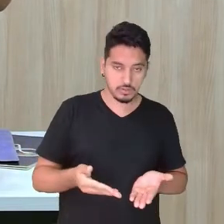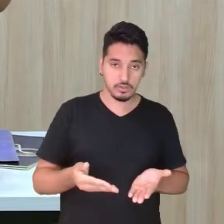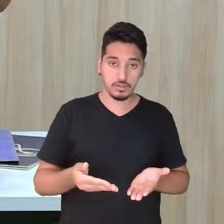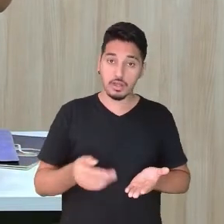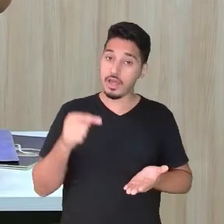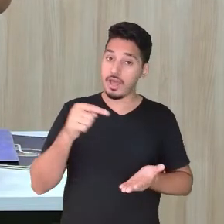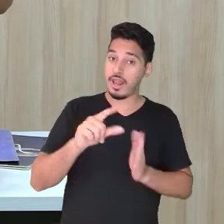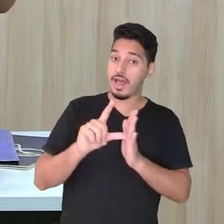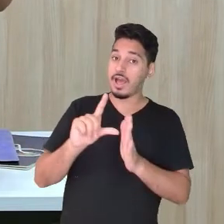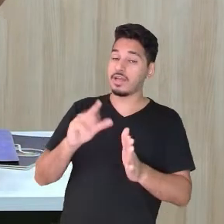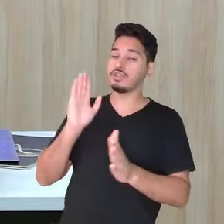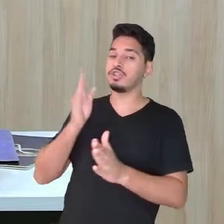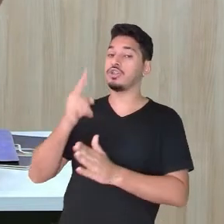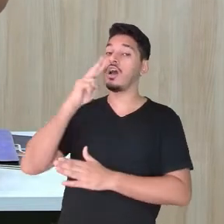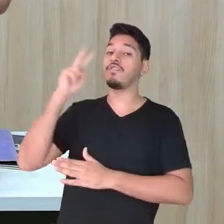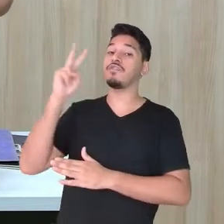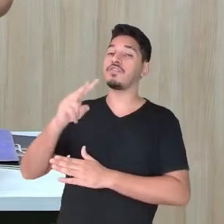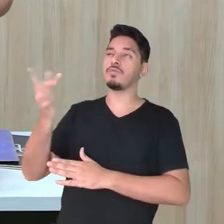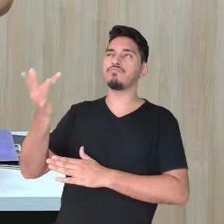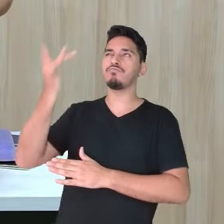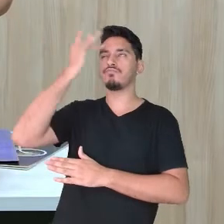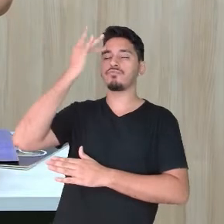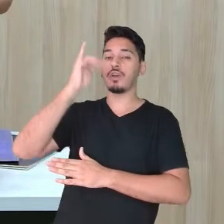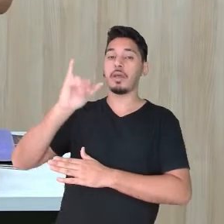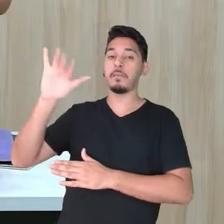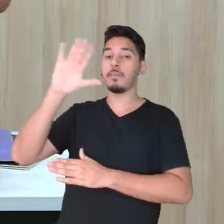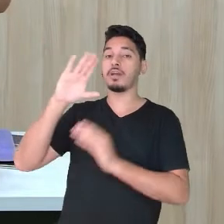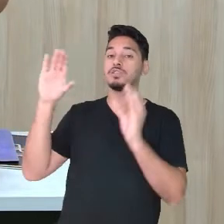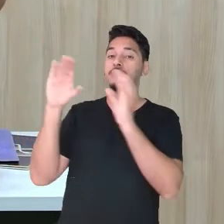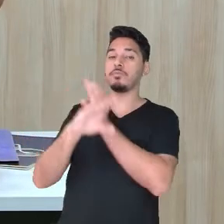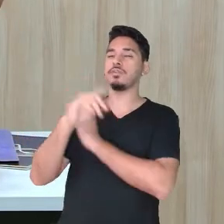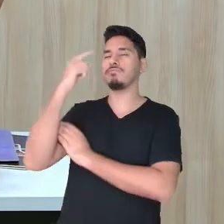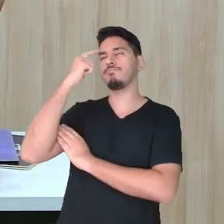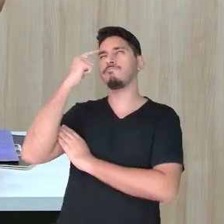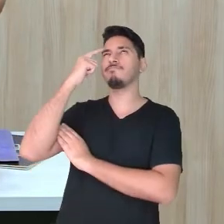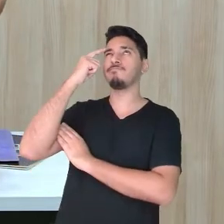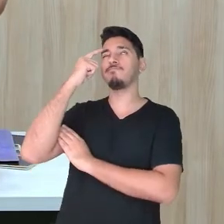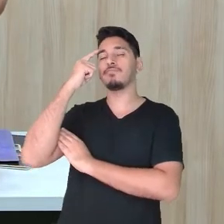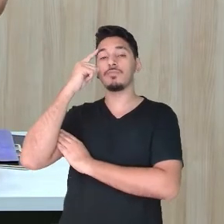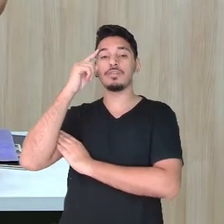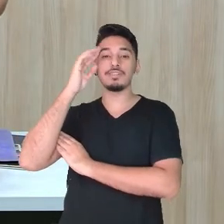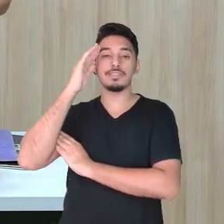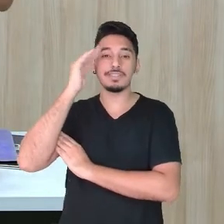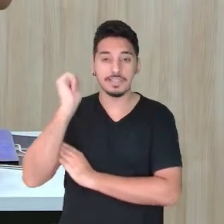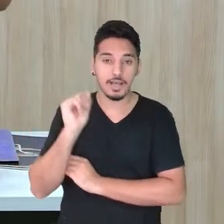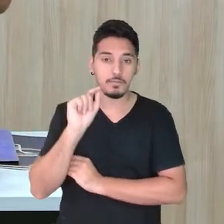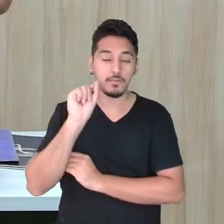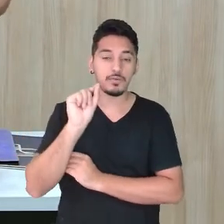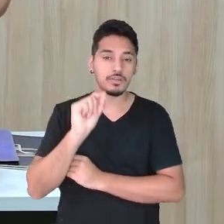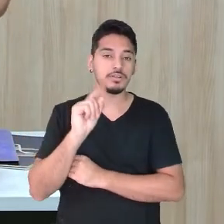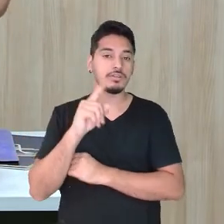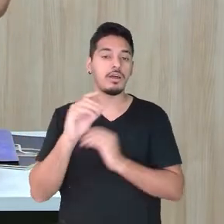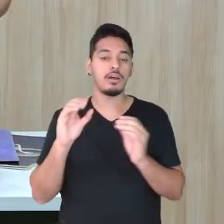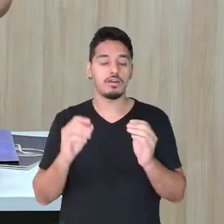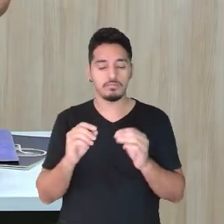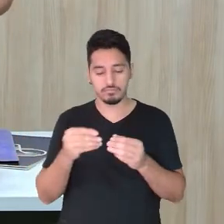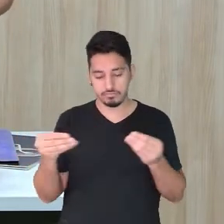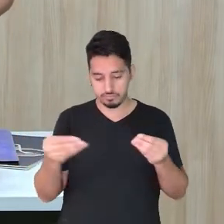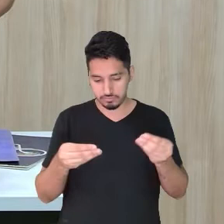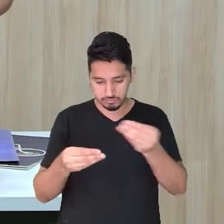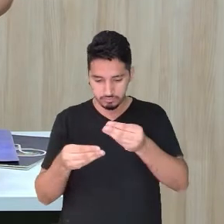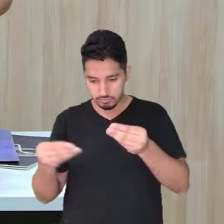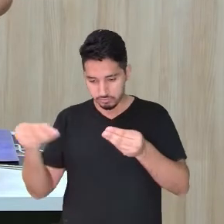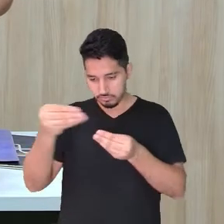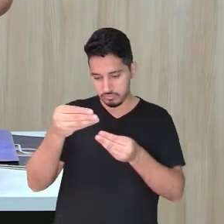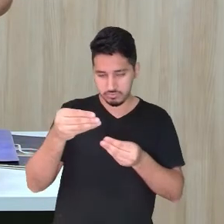teve acesso ao desenho completo, então ela sabe ali o que é que está construído, diferente